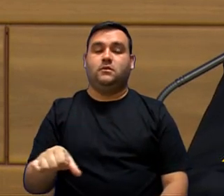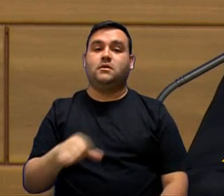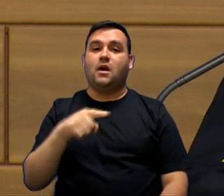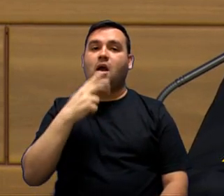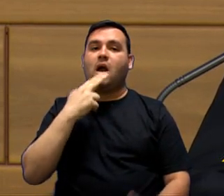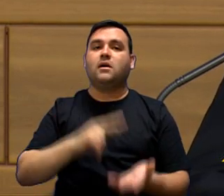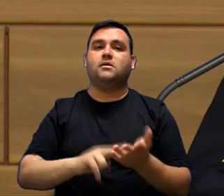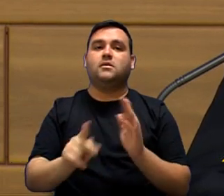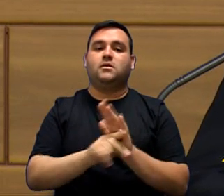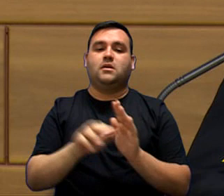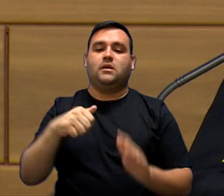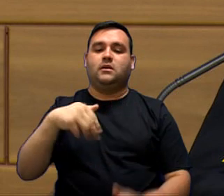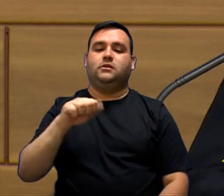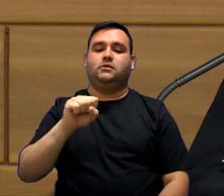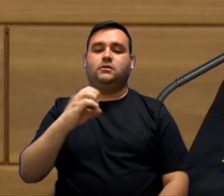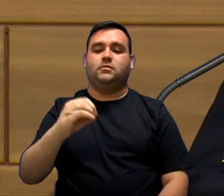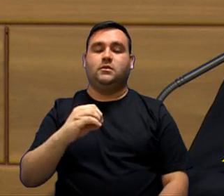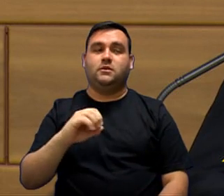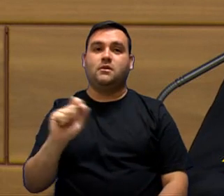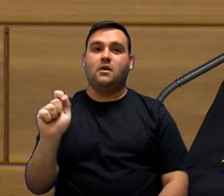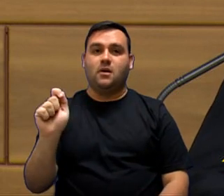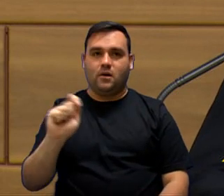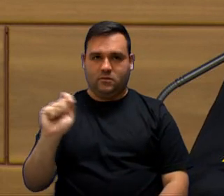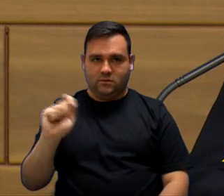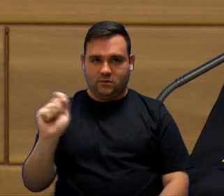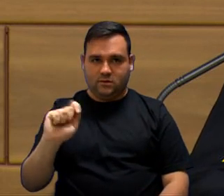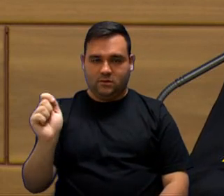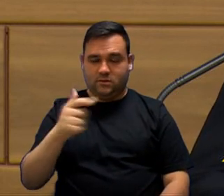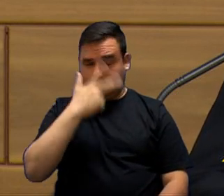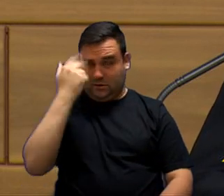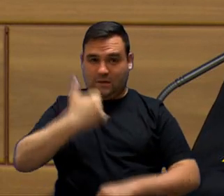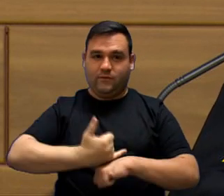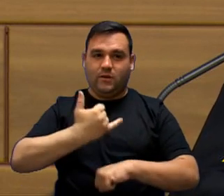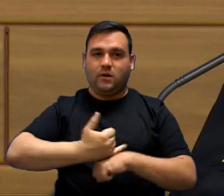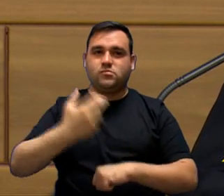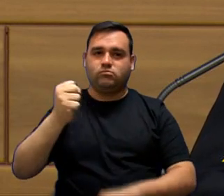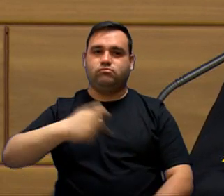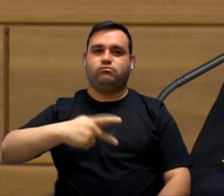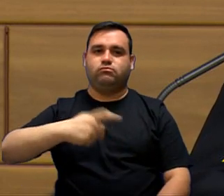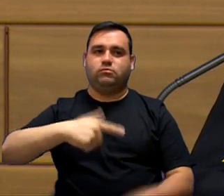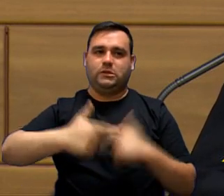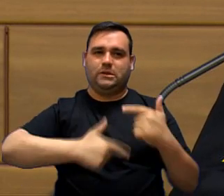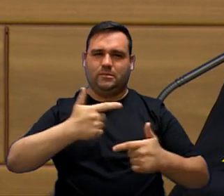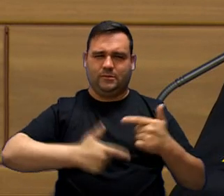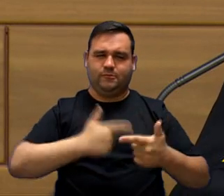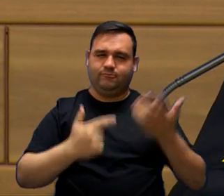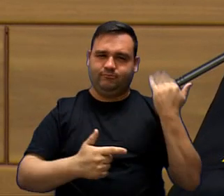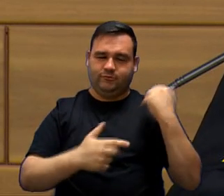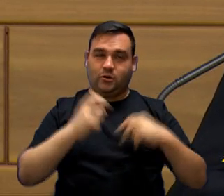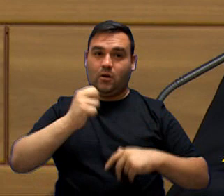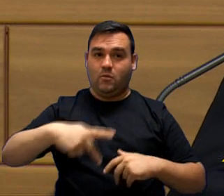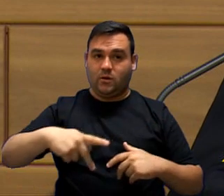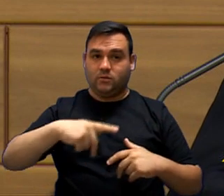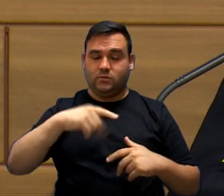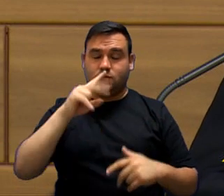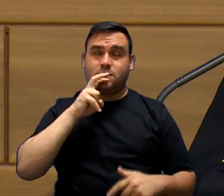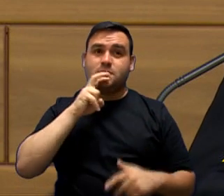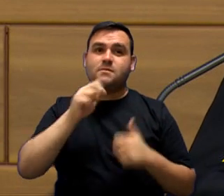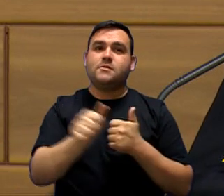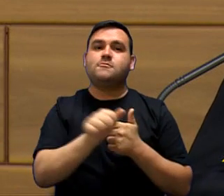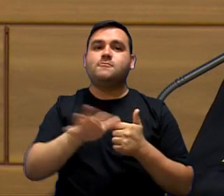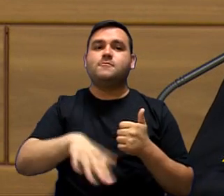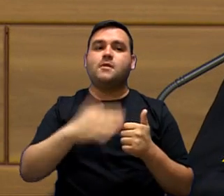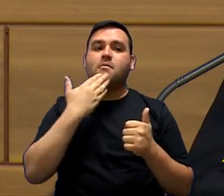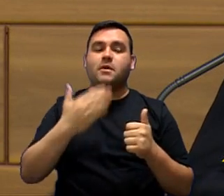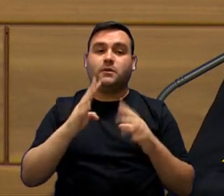2784-2019, ofício da AMASO, Associação dos Metalúrgicos Aposentados de Sorocaba e Região, solicitando a atenção